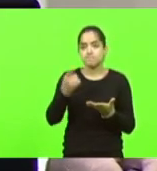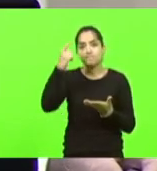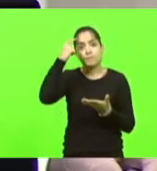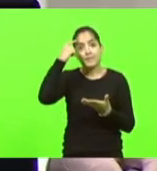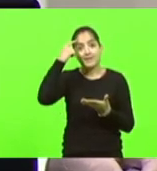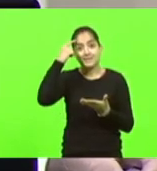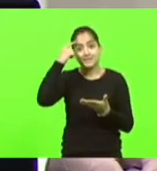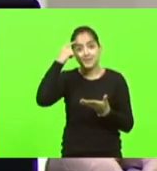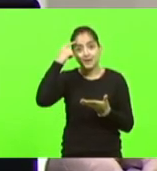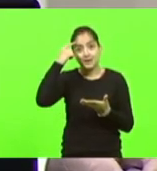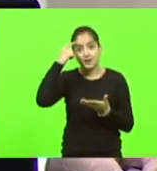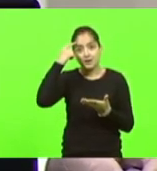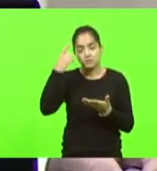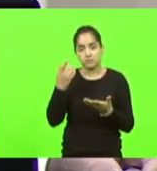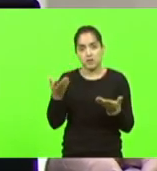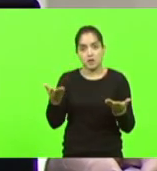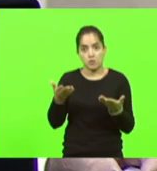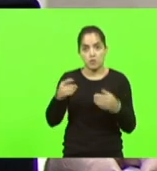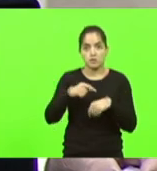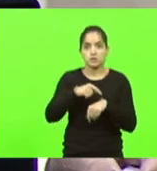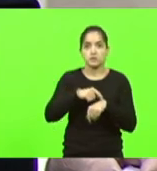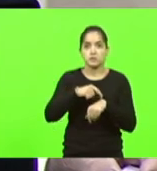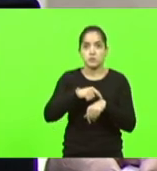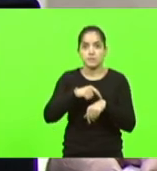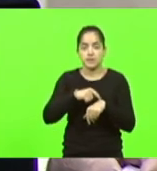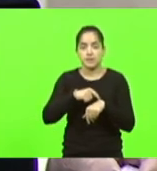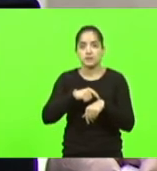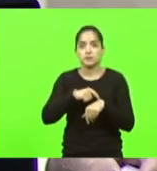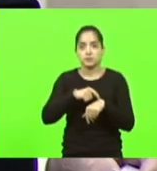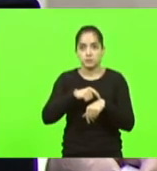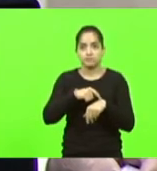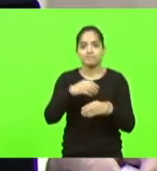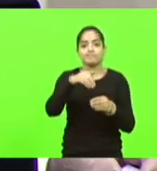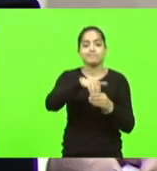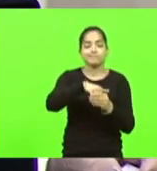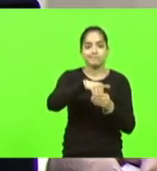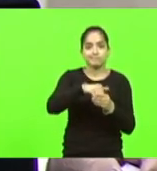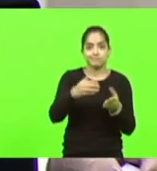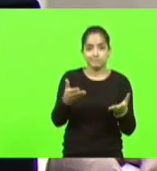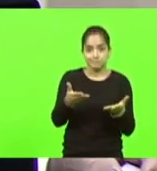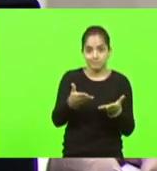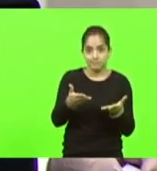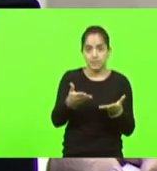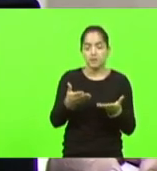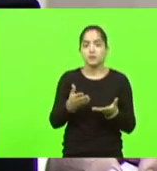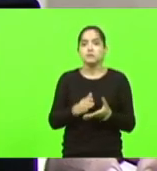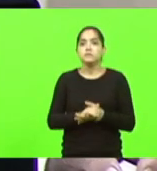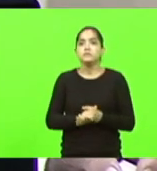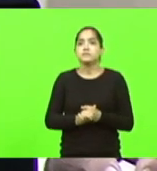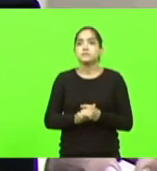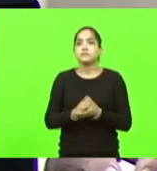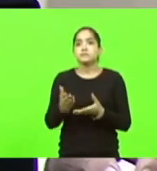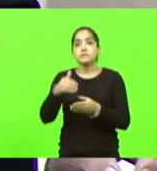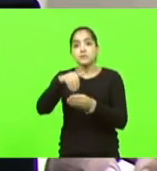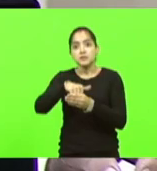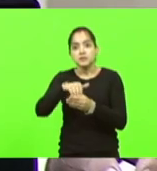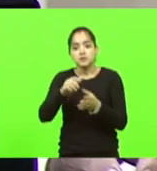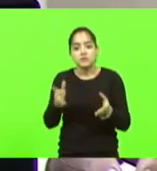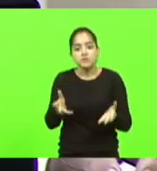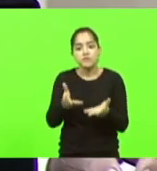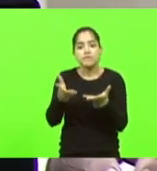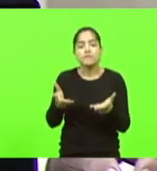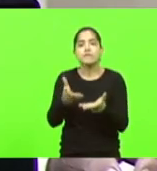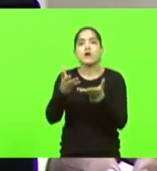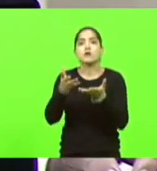profundamente neste momento em que vamos dar esse nosso Voto para que este nosso voto não promova